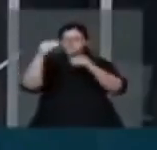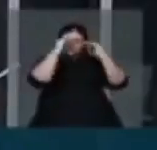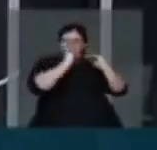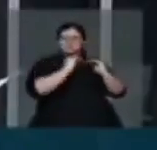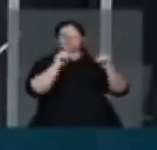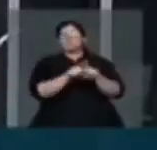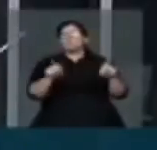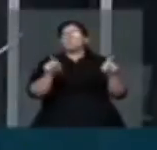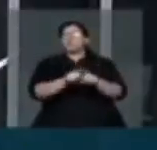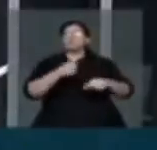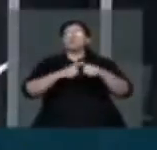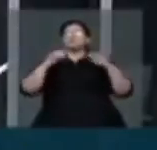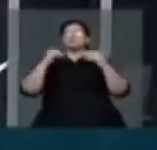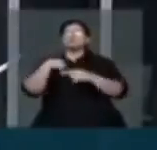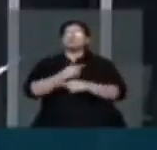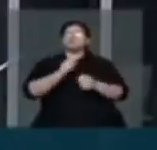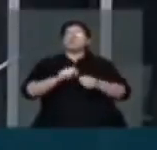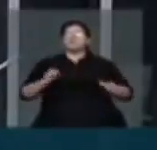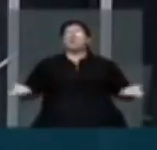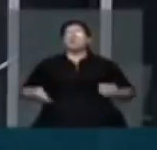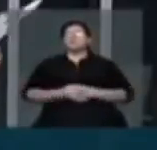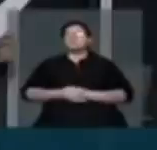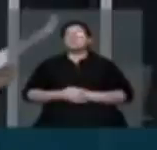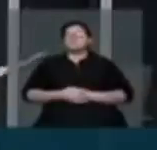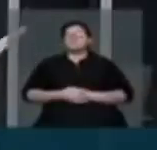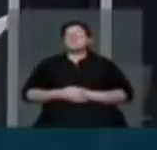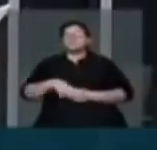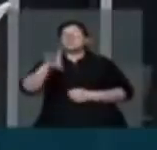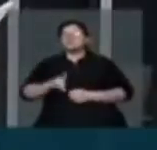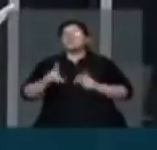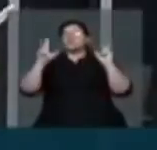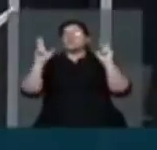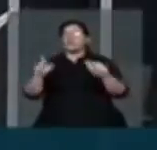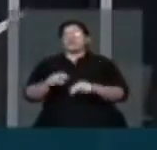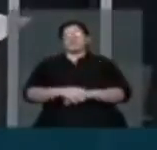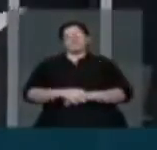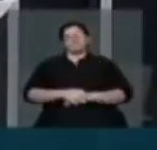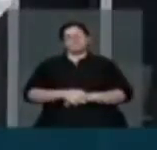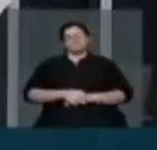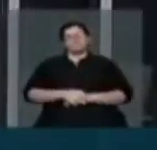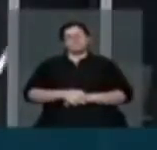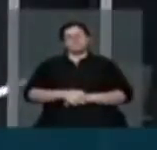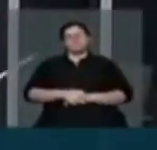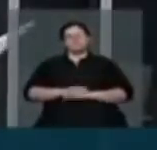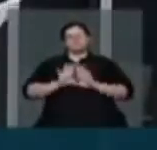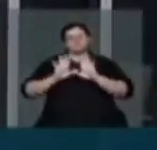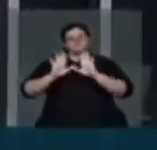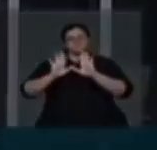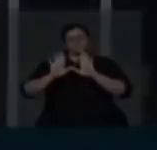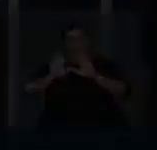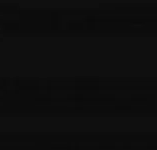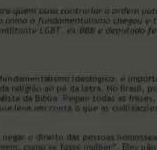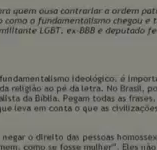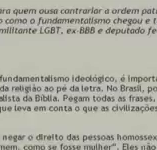sejamos respeitados em tudo o que fazemos. O direito é igual para todos. Depois,